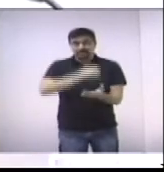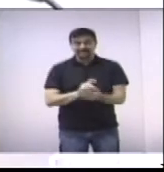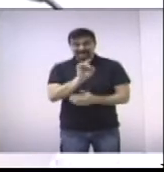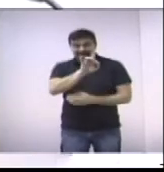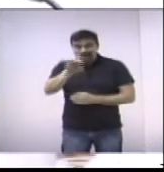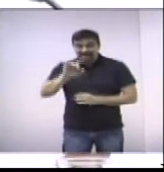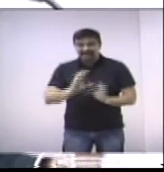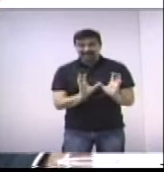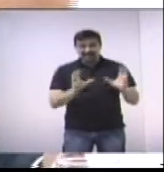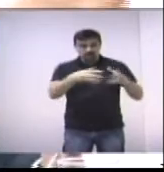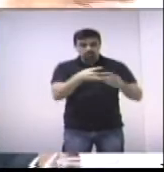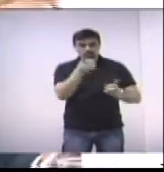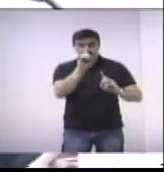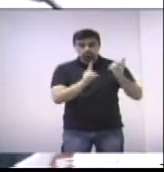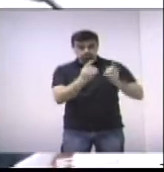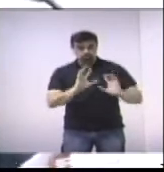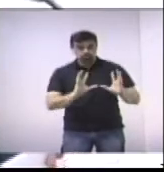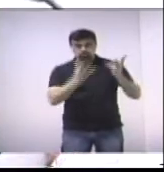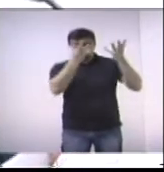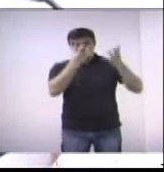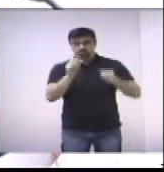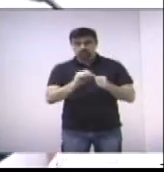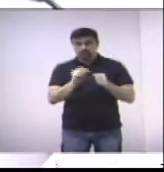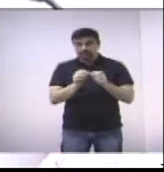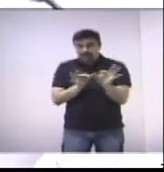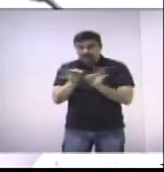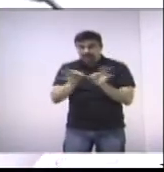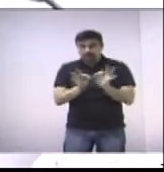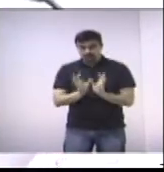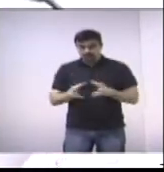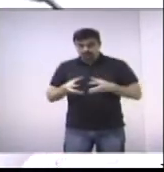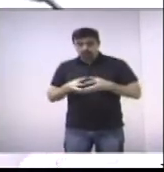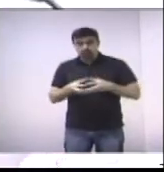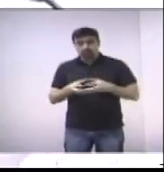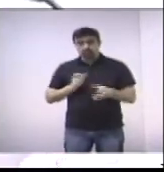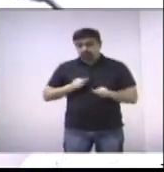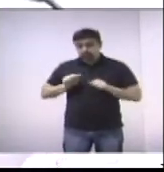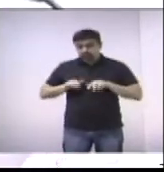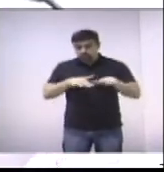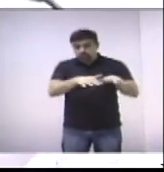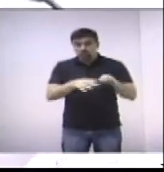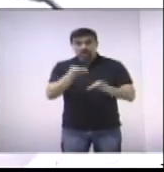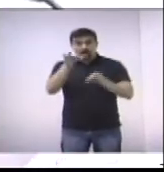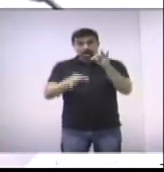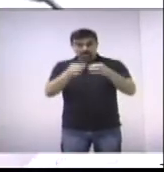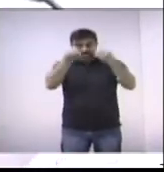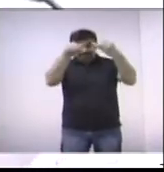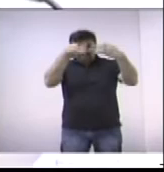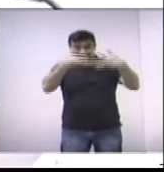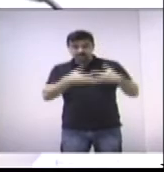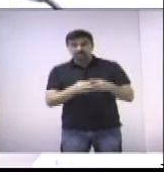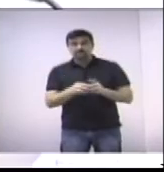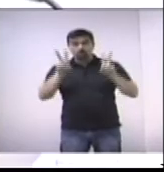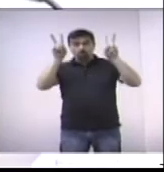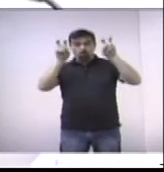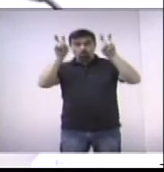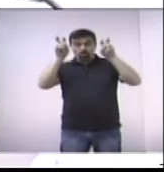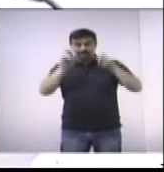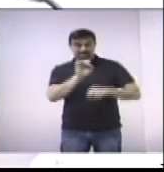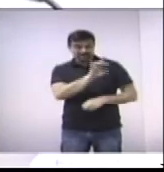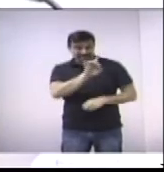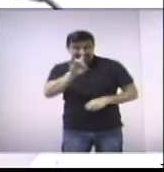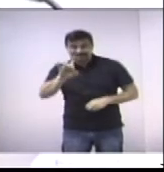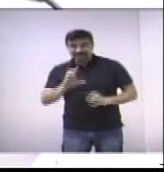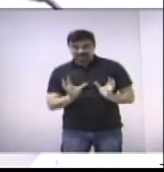show carnavalesco, release de cada show carnavalesco, história justificativa do enredo apresentado de cada show